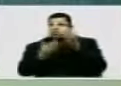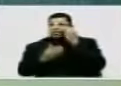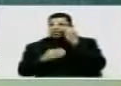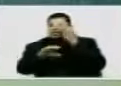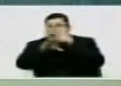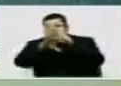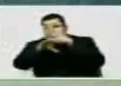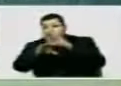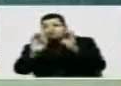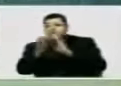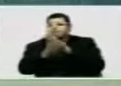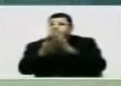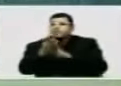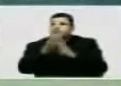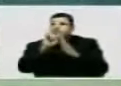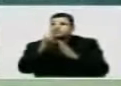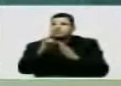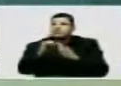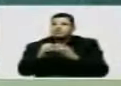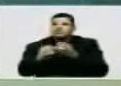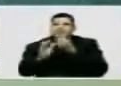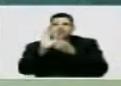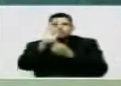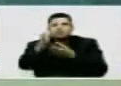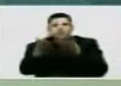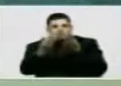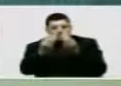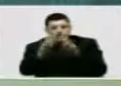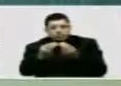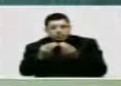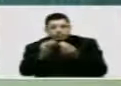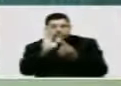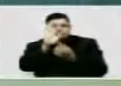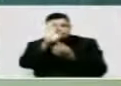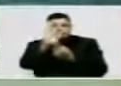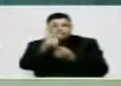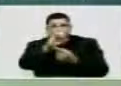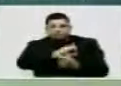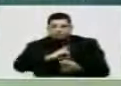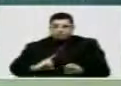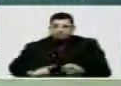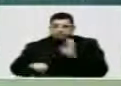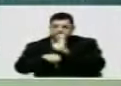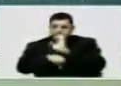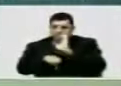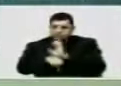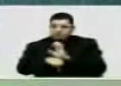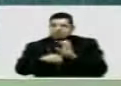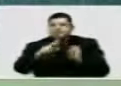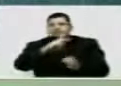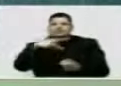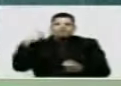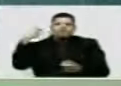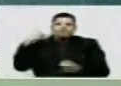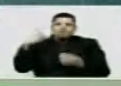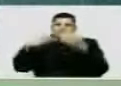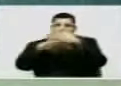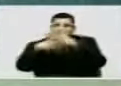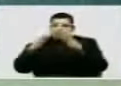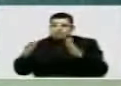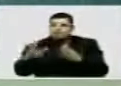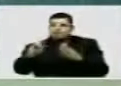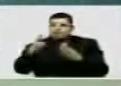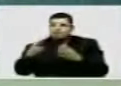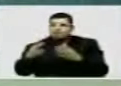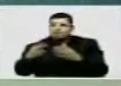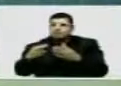vista prático, mas que simbolizam muito. A presença de deputados estaduais na antessala